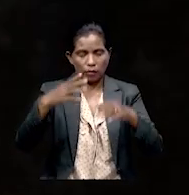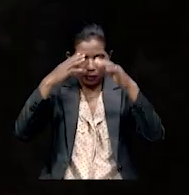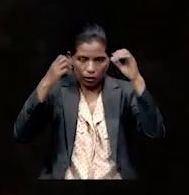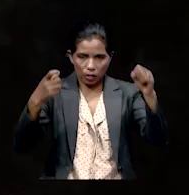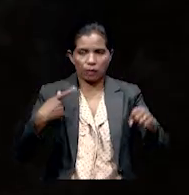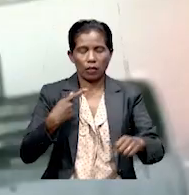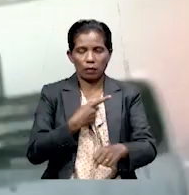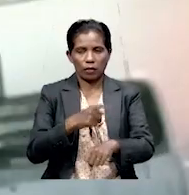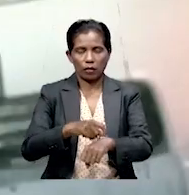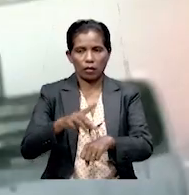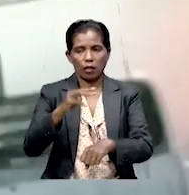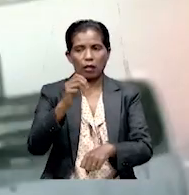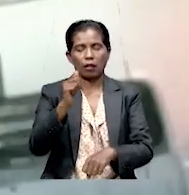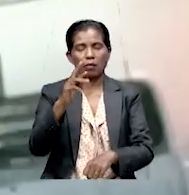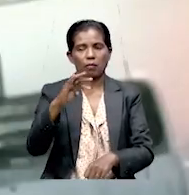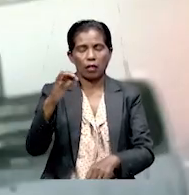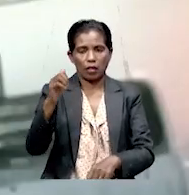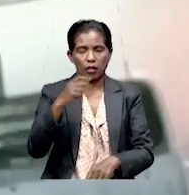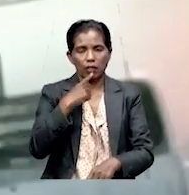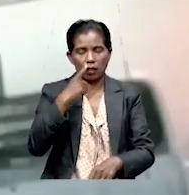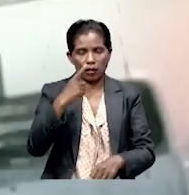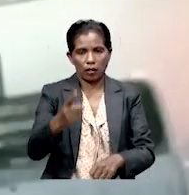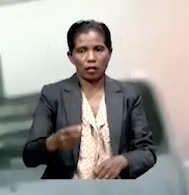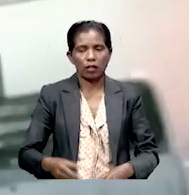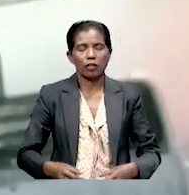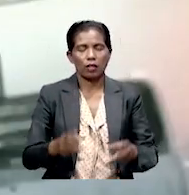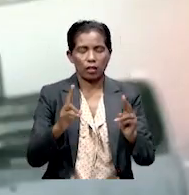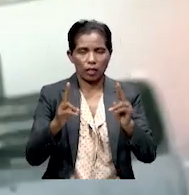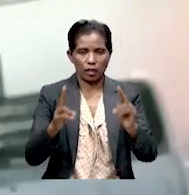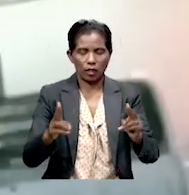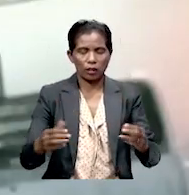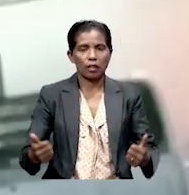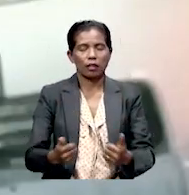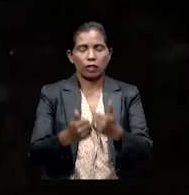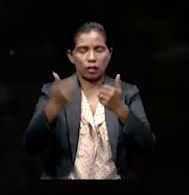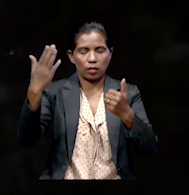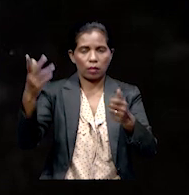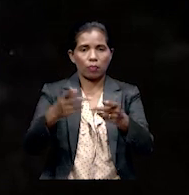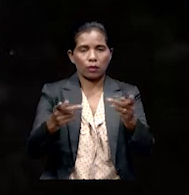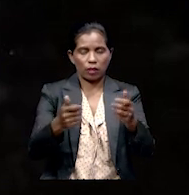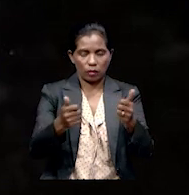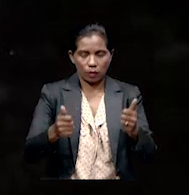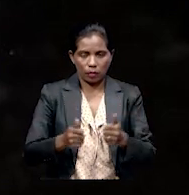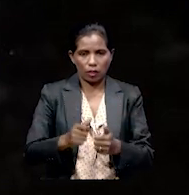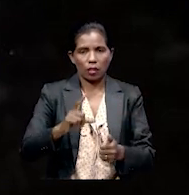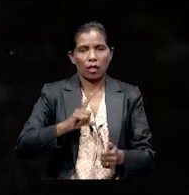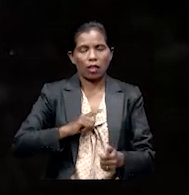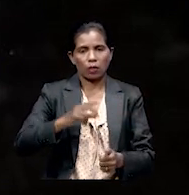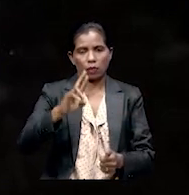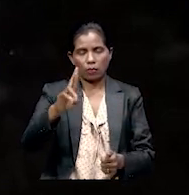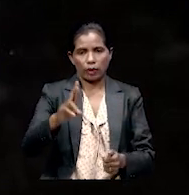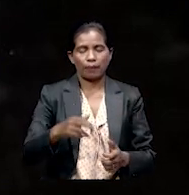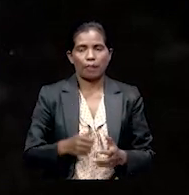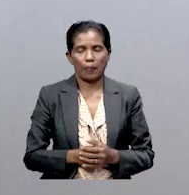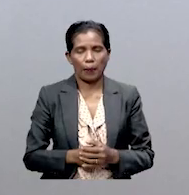Parlamento Nacional, Maria Angelina López Sarmento, nebe foi em Alalai, sete acidente e aposto administrativo La Clubar. João